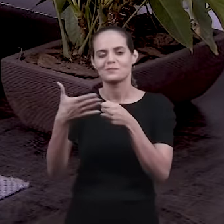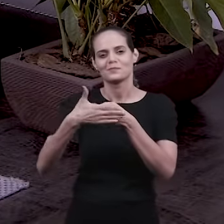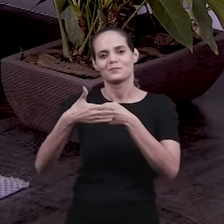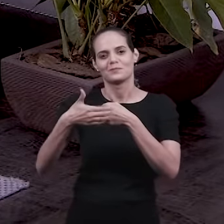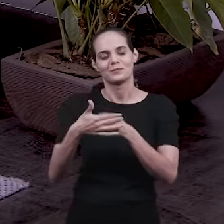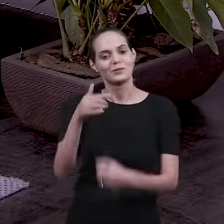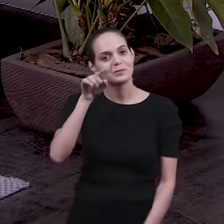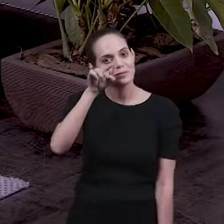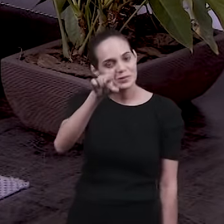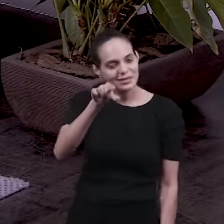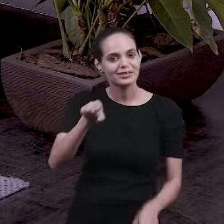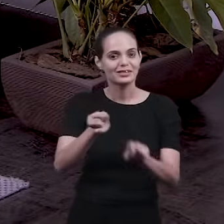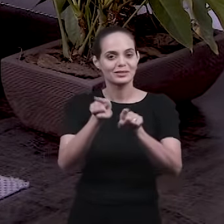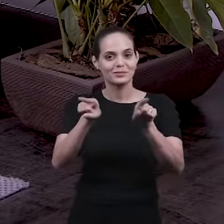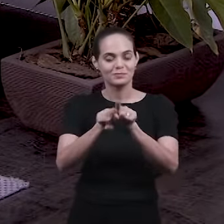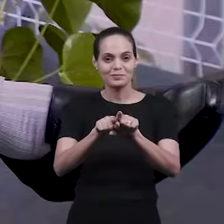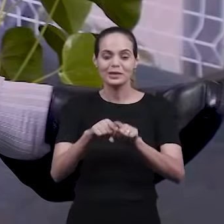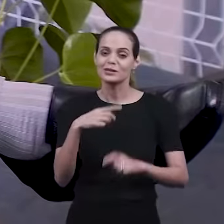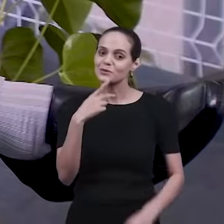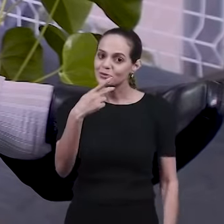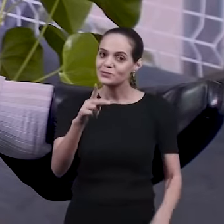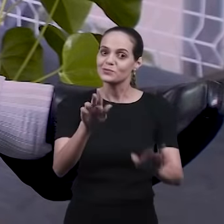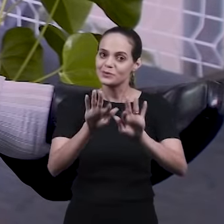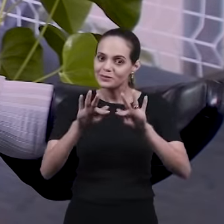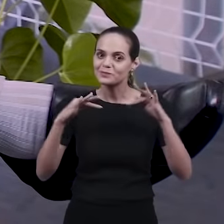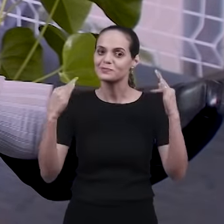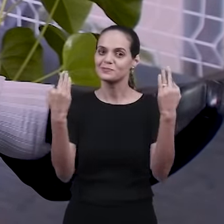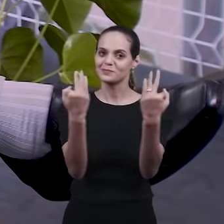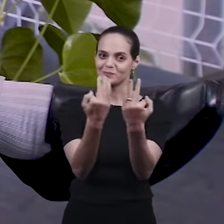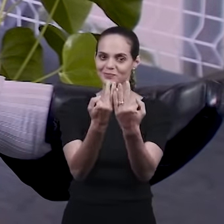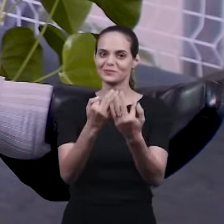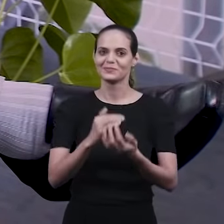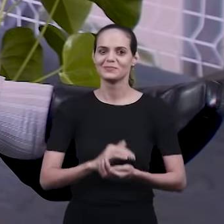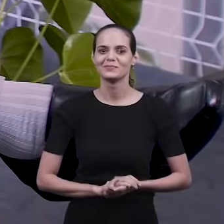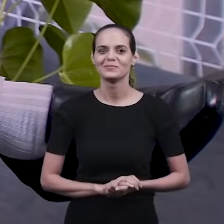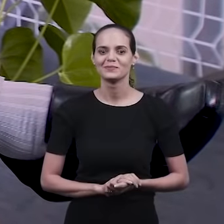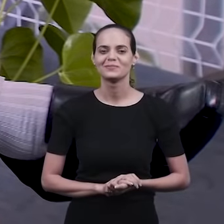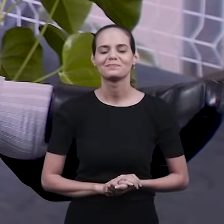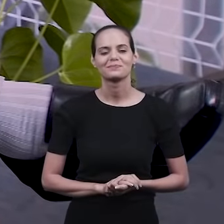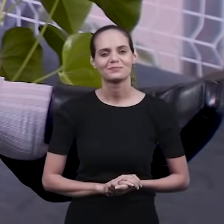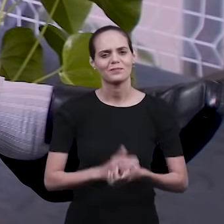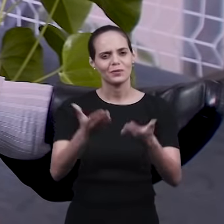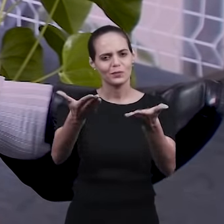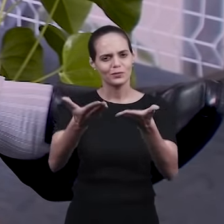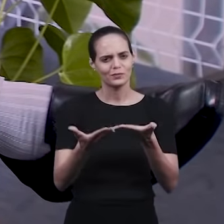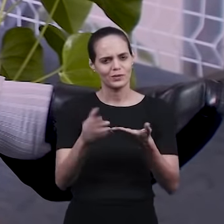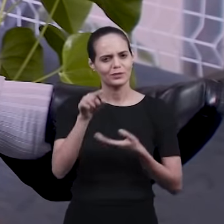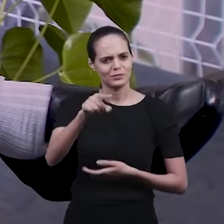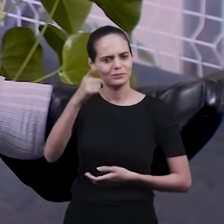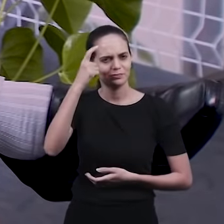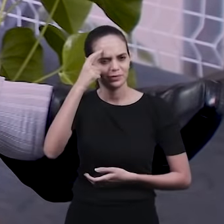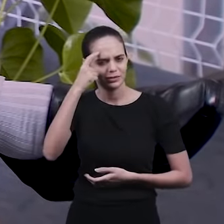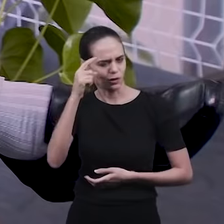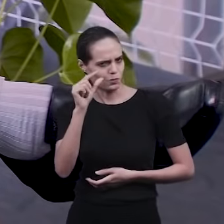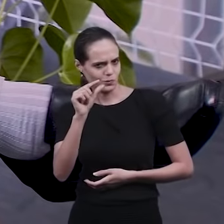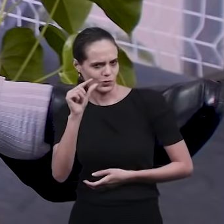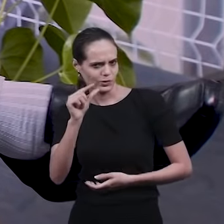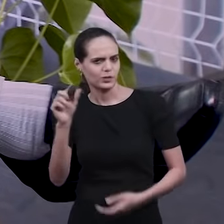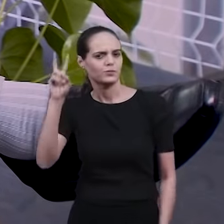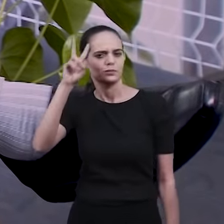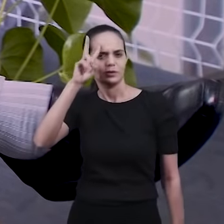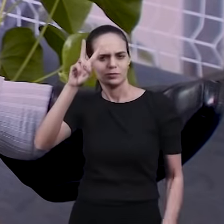você e para toda a sua família. Eu te convido a pensar um pouco em toda a história